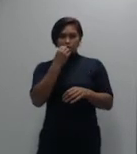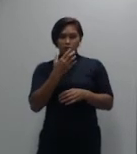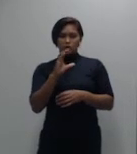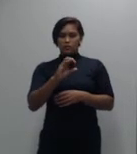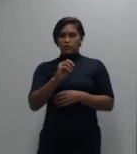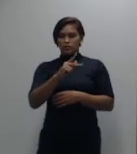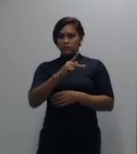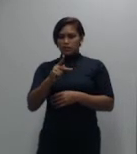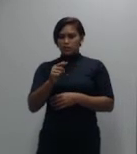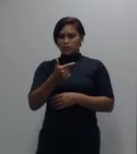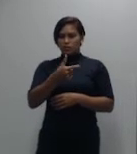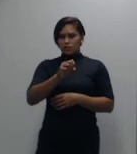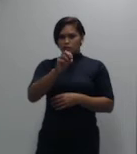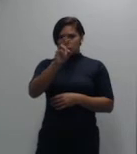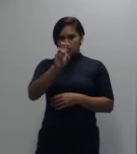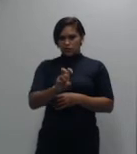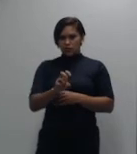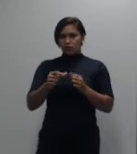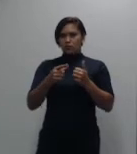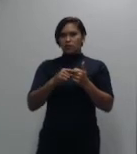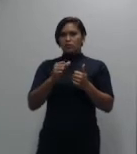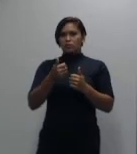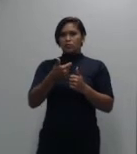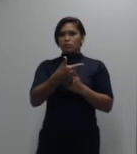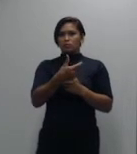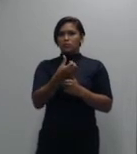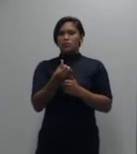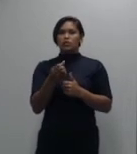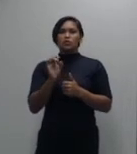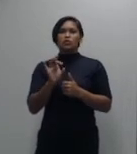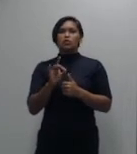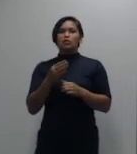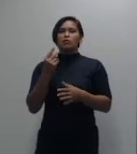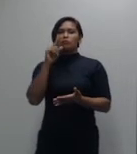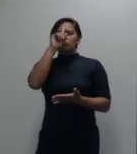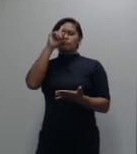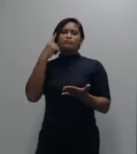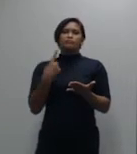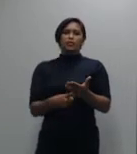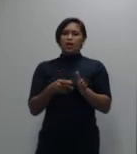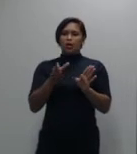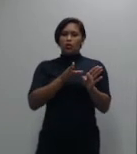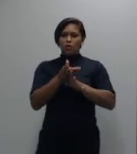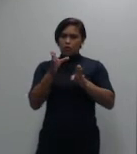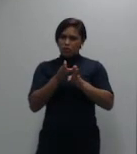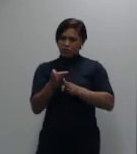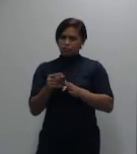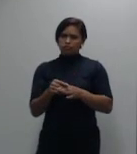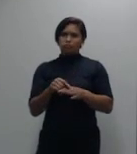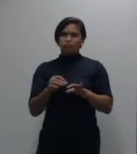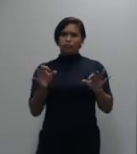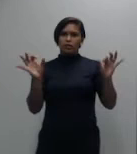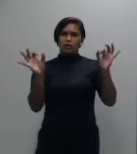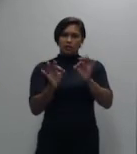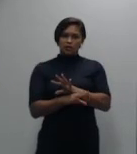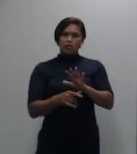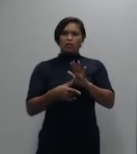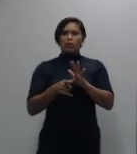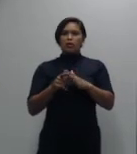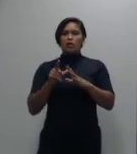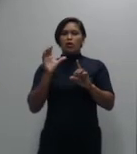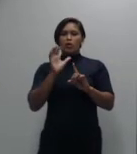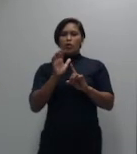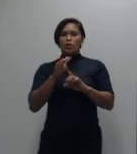86/2015 artigo 1.026 apenas veio a confirmar essa orientação interrupção o efeito de